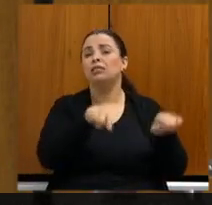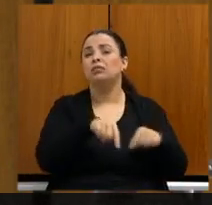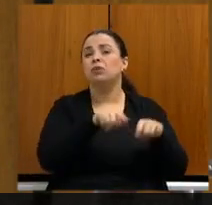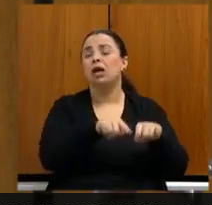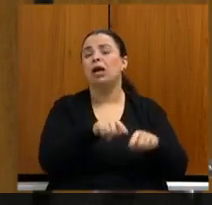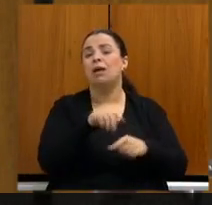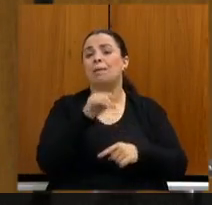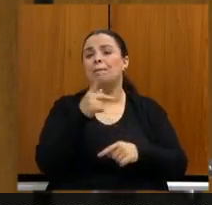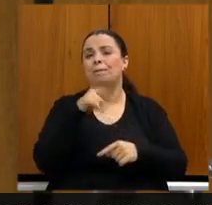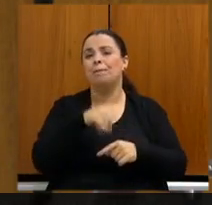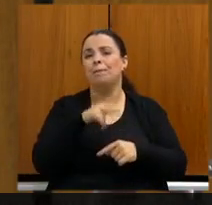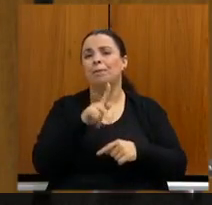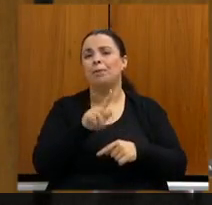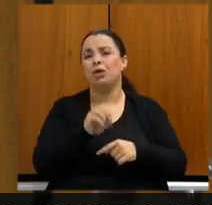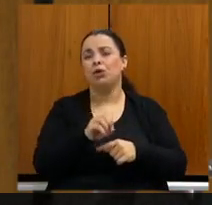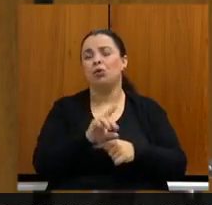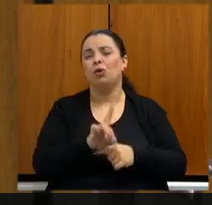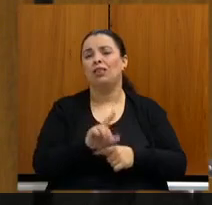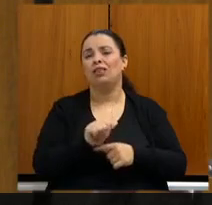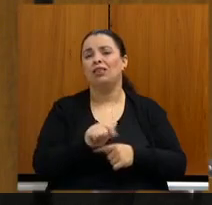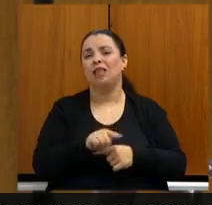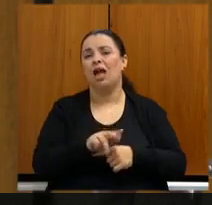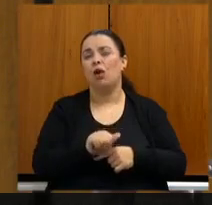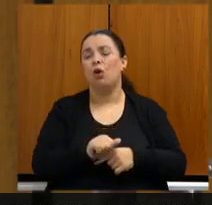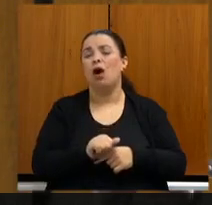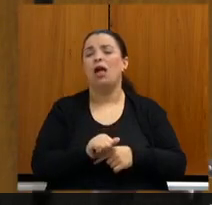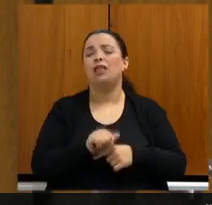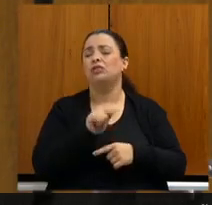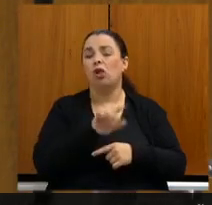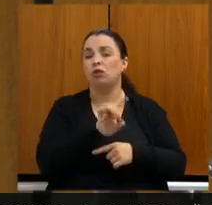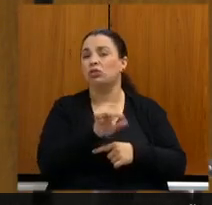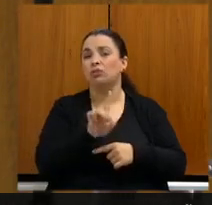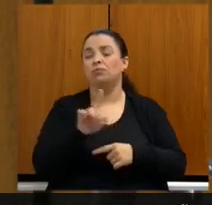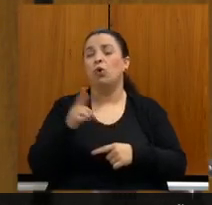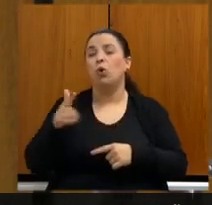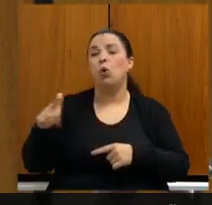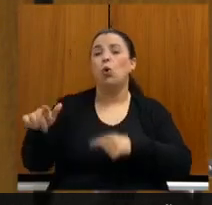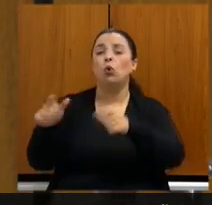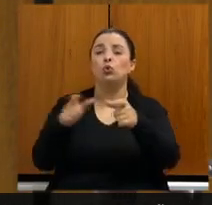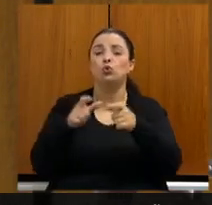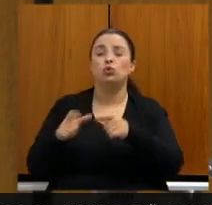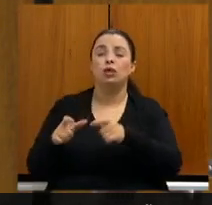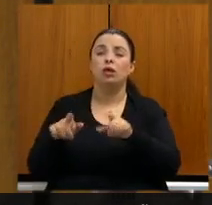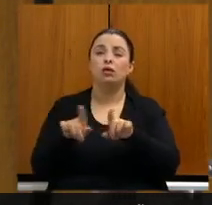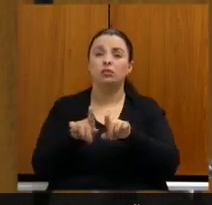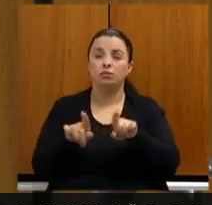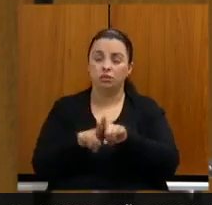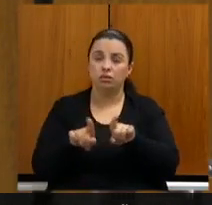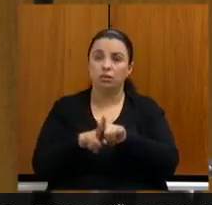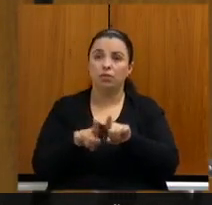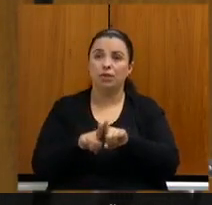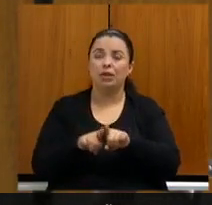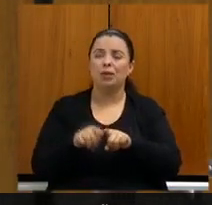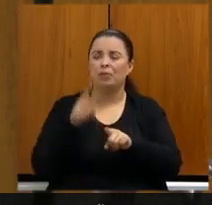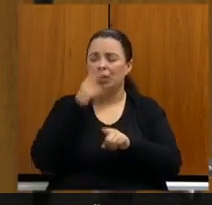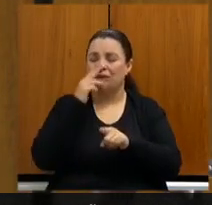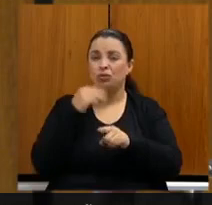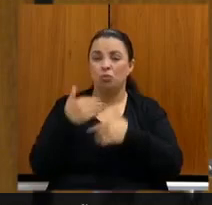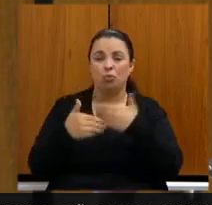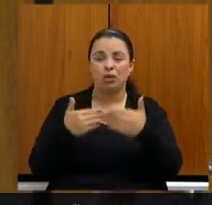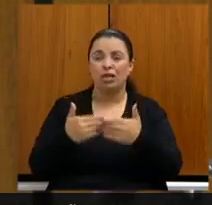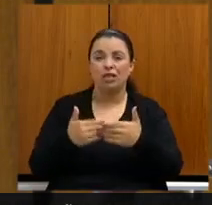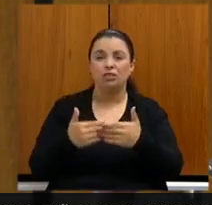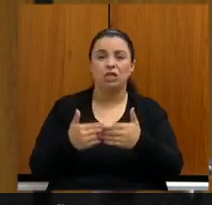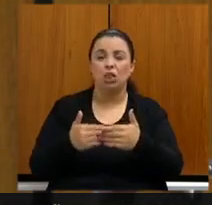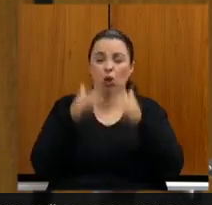acho que vários outros lugares passa por um processo inclusive gentrificação de um processo que chega a ser desumano quando a